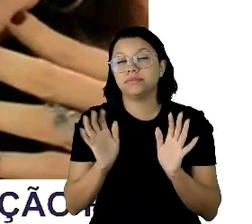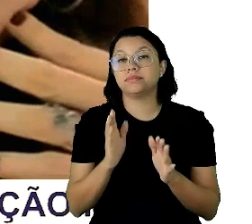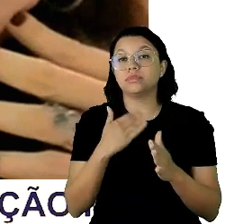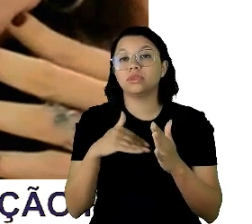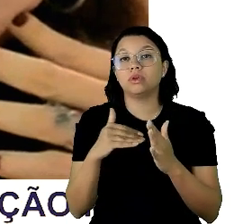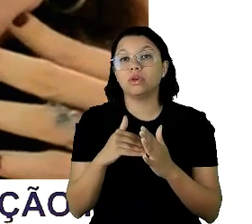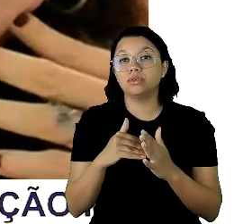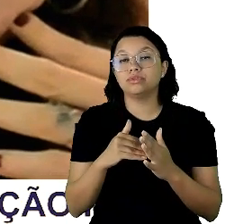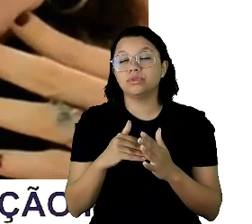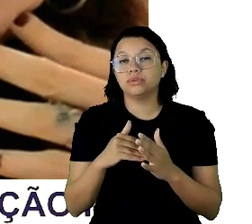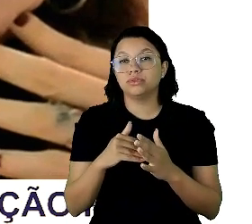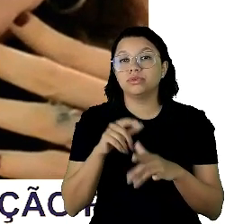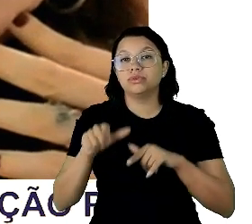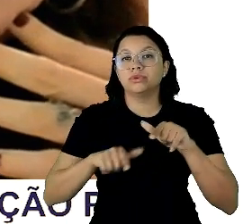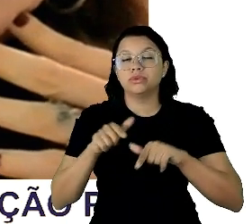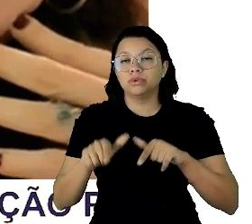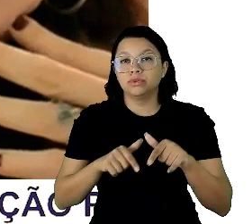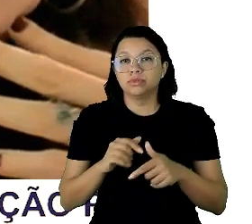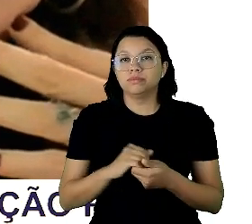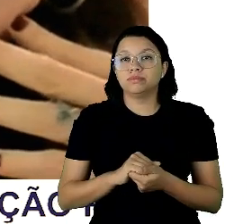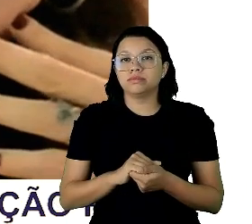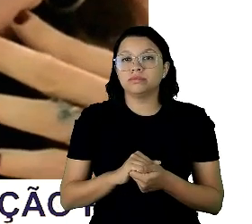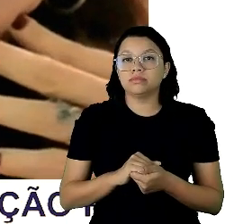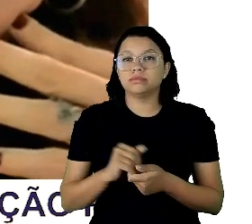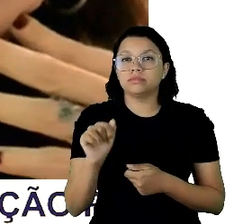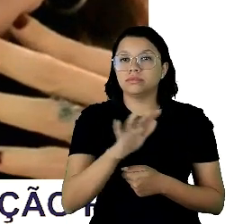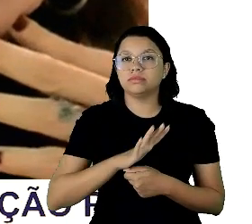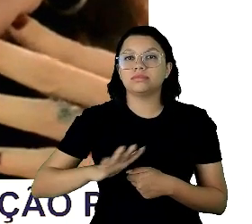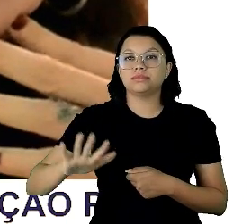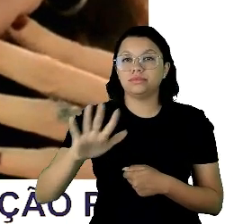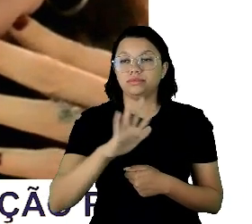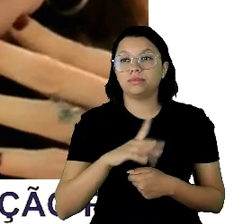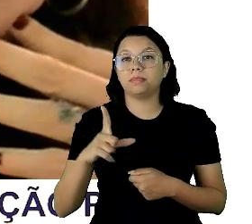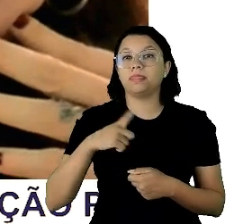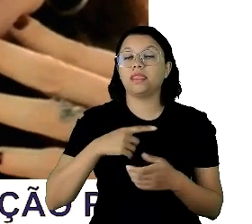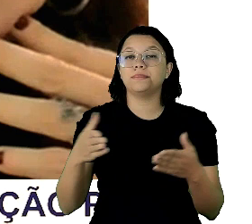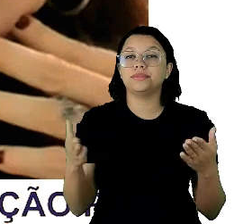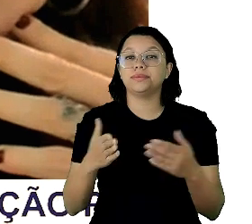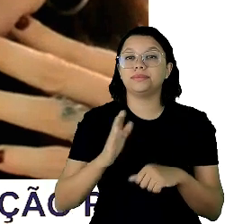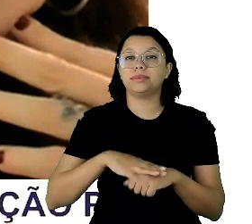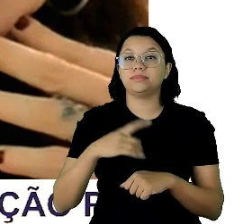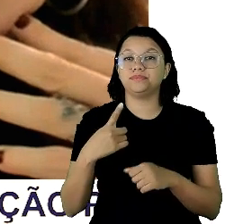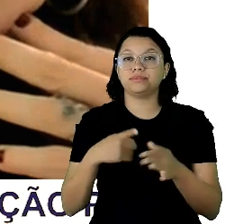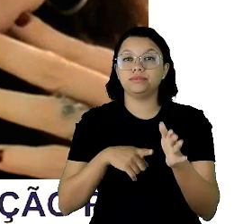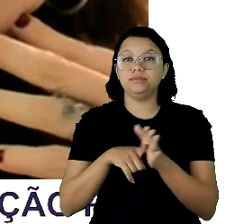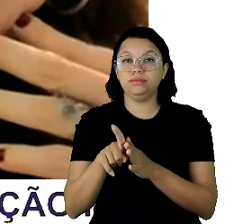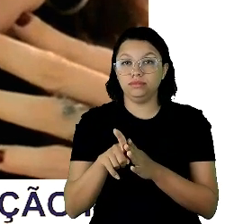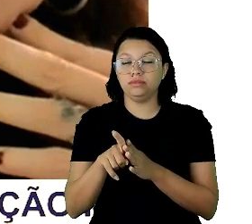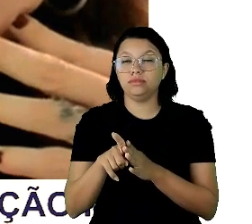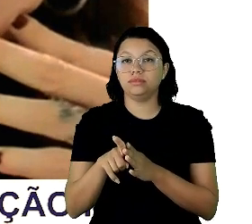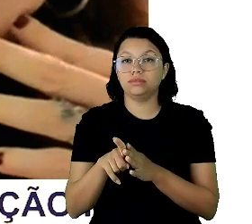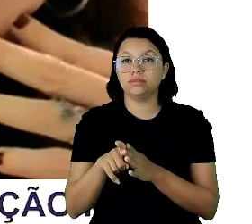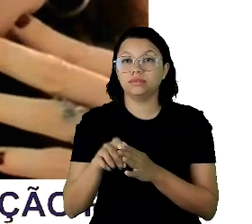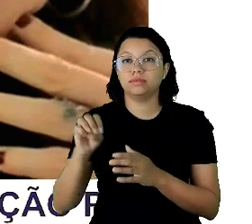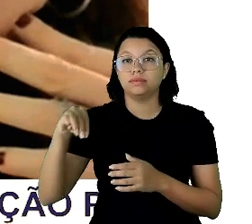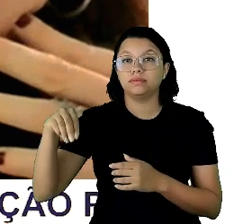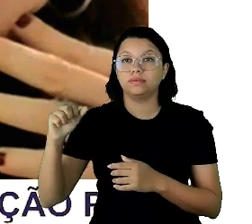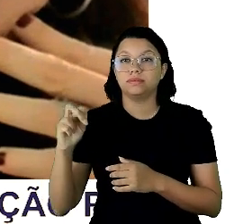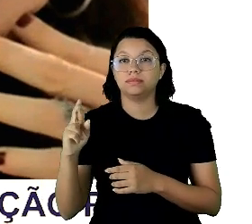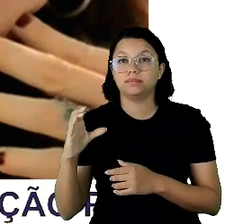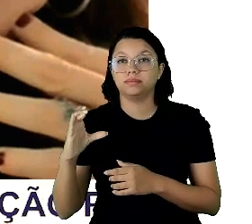trabalham na área. Nós temos aqui mais uma pergunta da Márcia Panúncio, que é